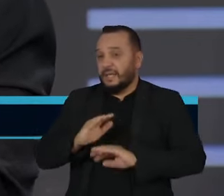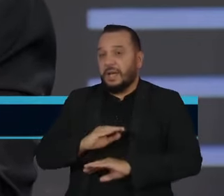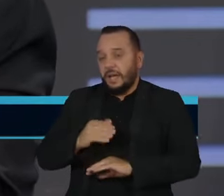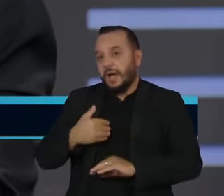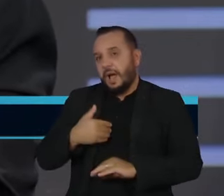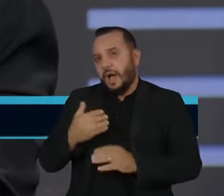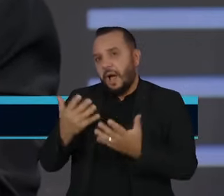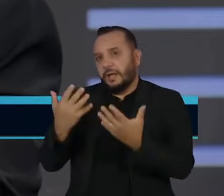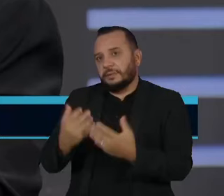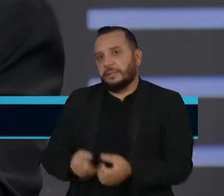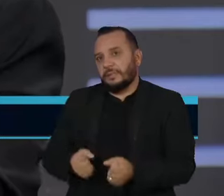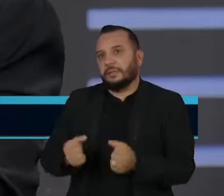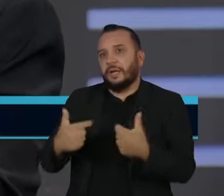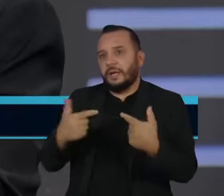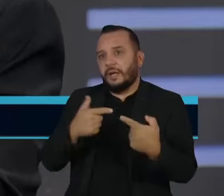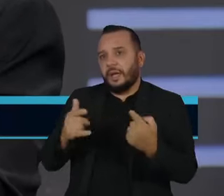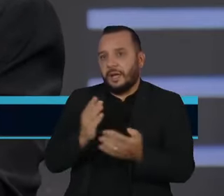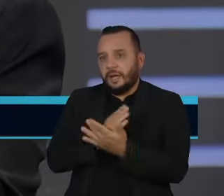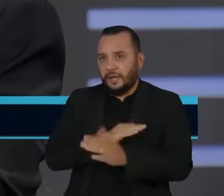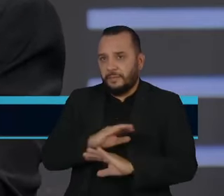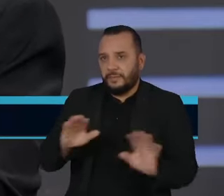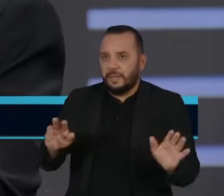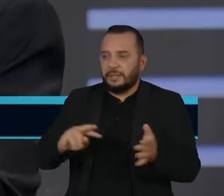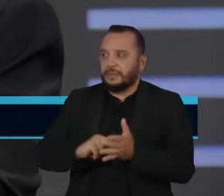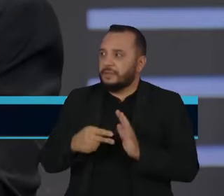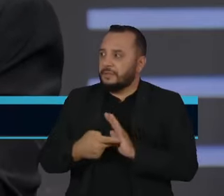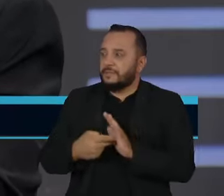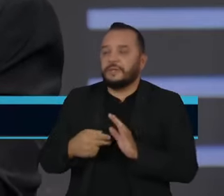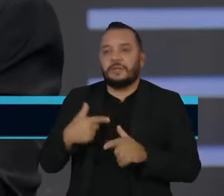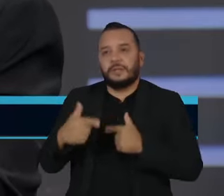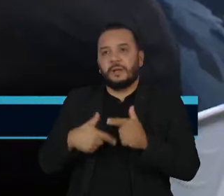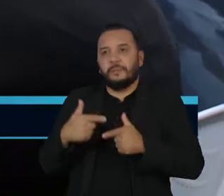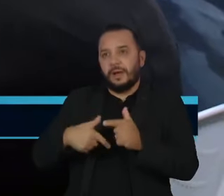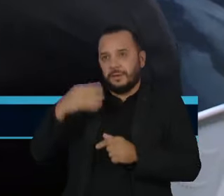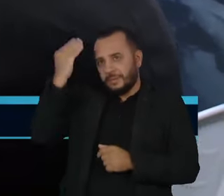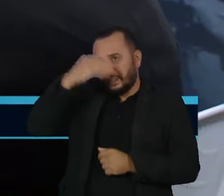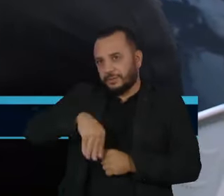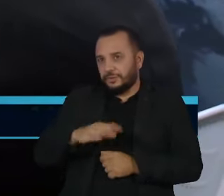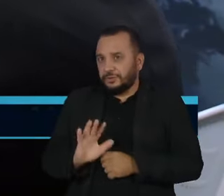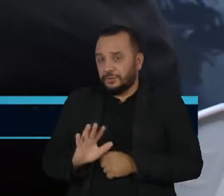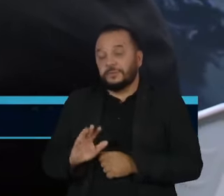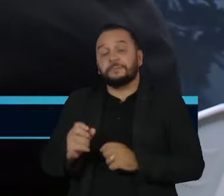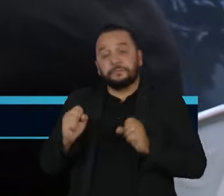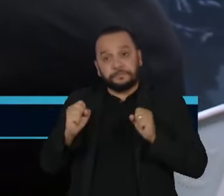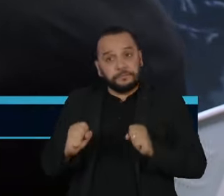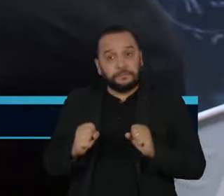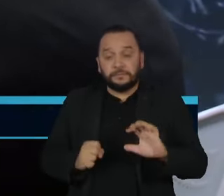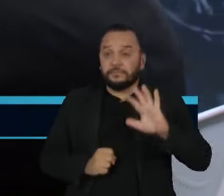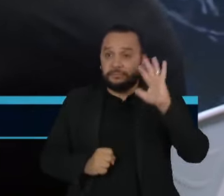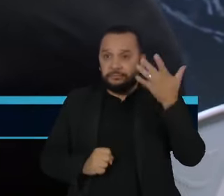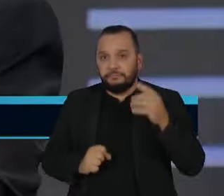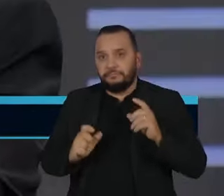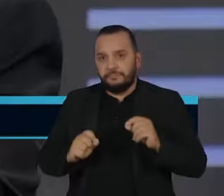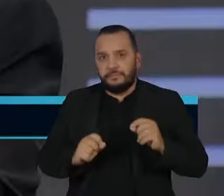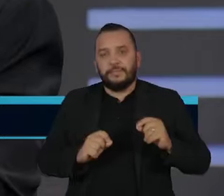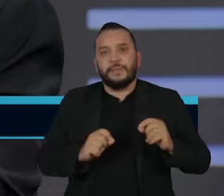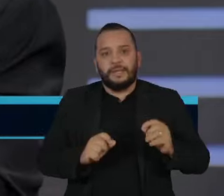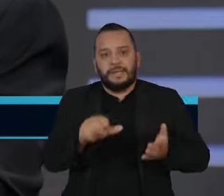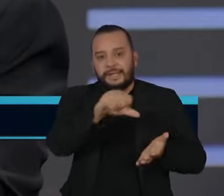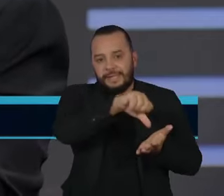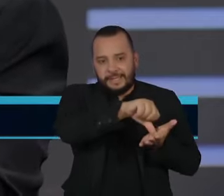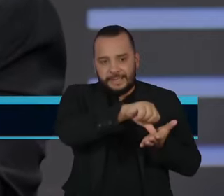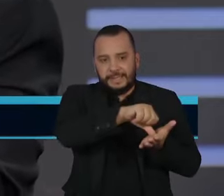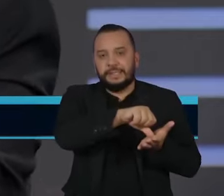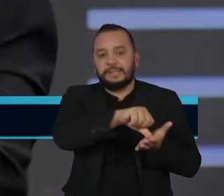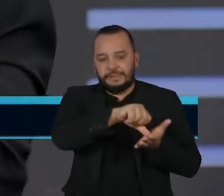seguindo. Acho necessário. Acho que essa possibilidade de haver um conflito com o Irã está mesmo no cenário, mas